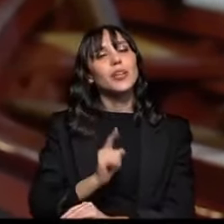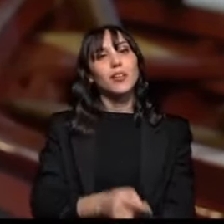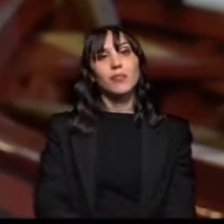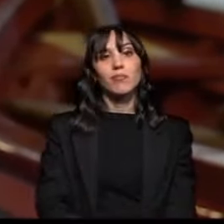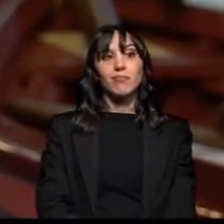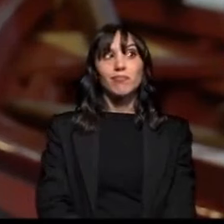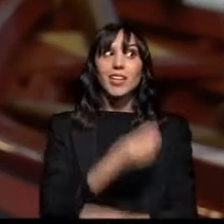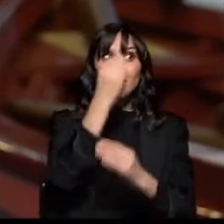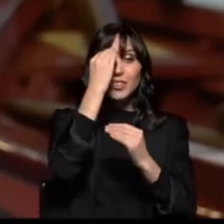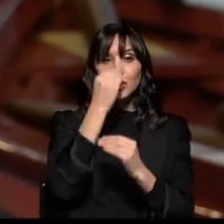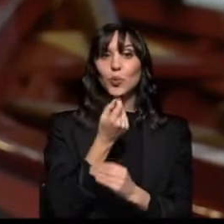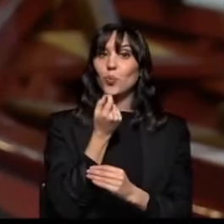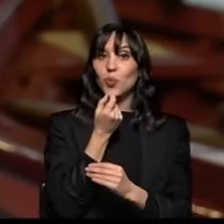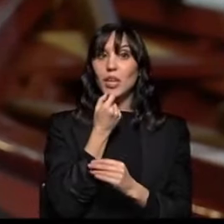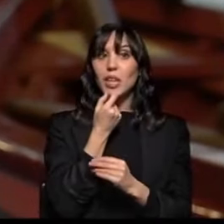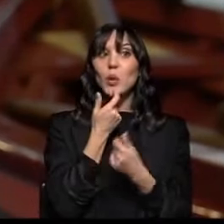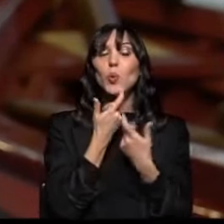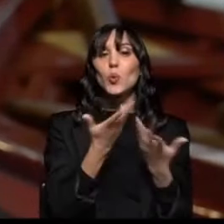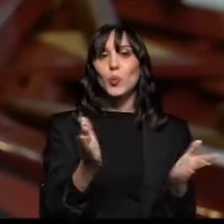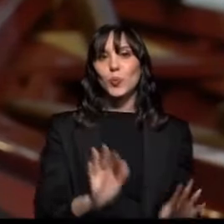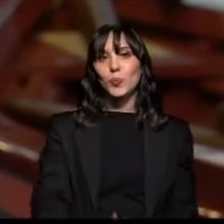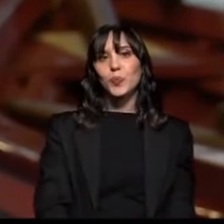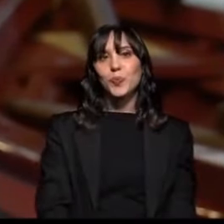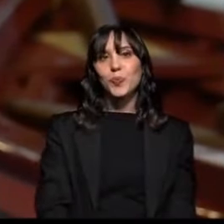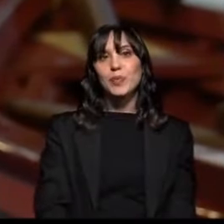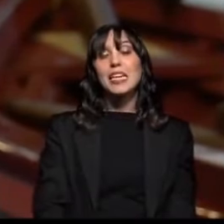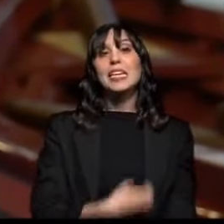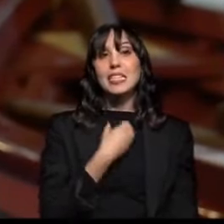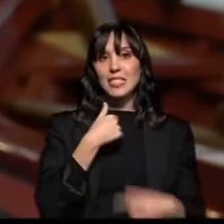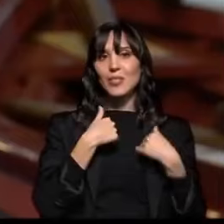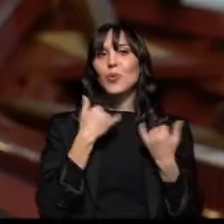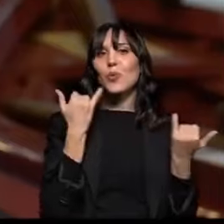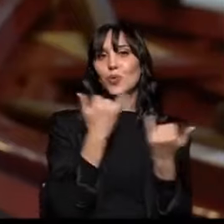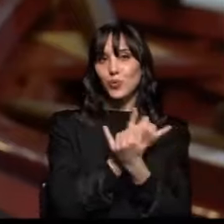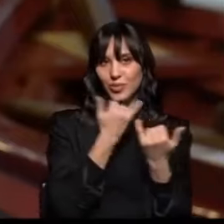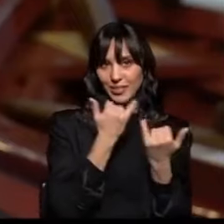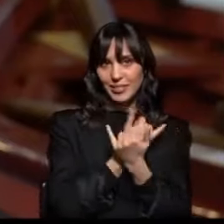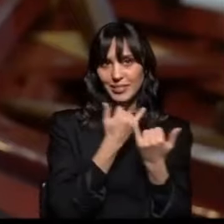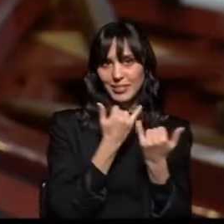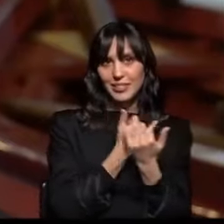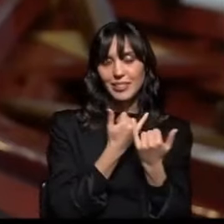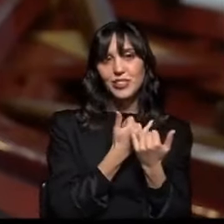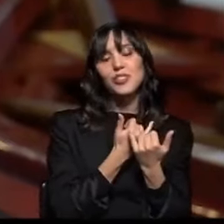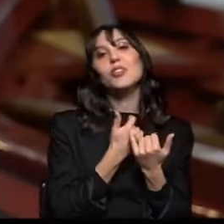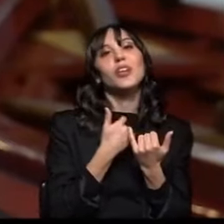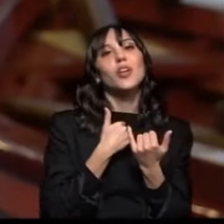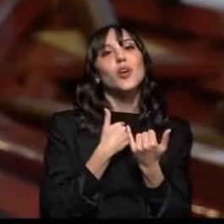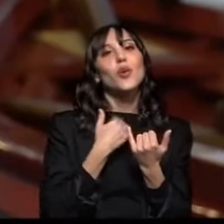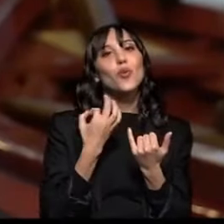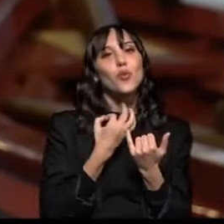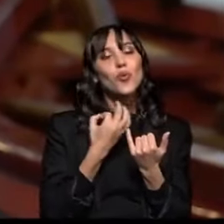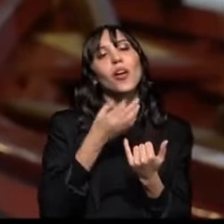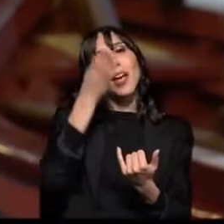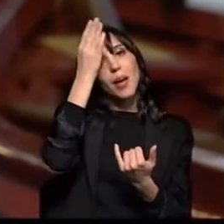tudo. Eu sinto-me feliz por eu com a vida aprender aquilo que sei.